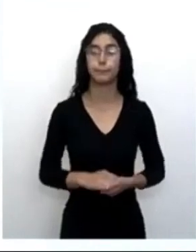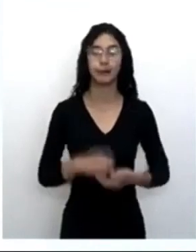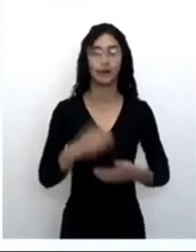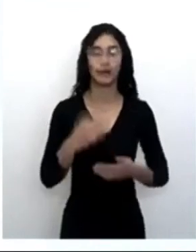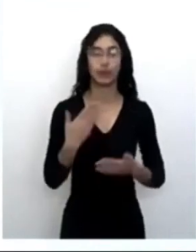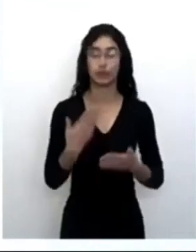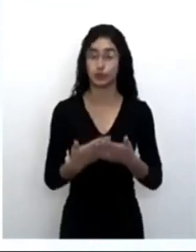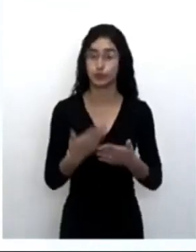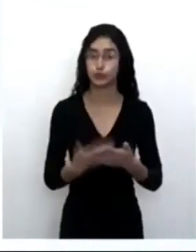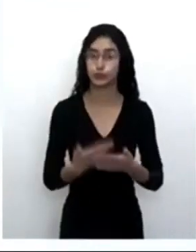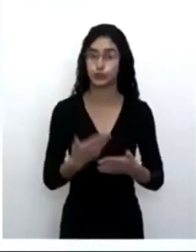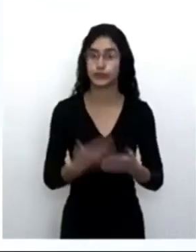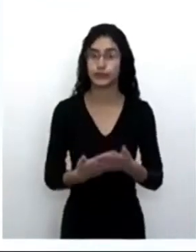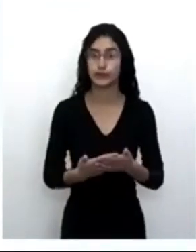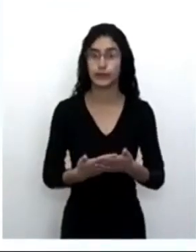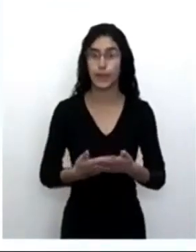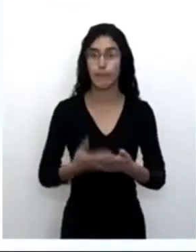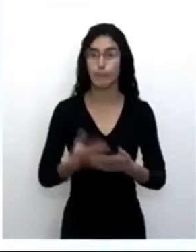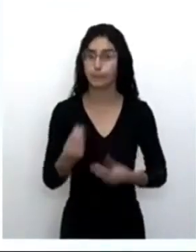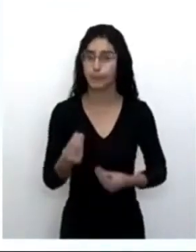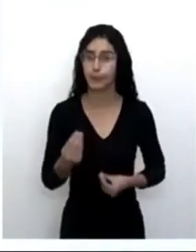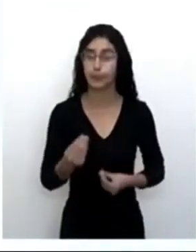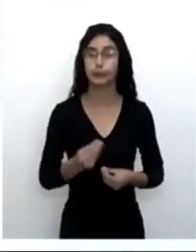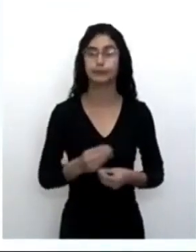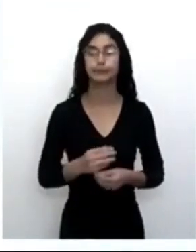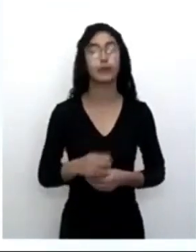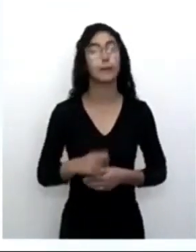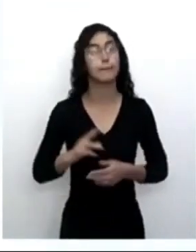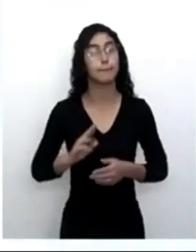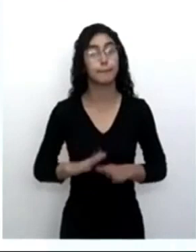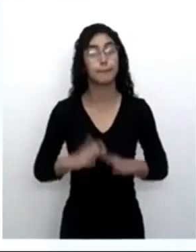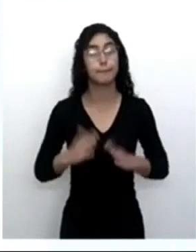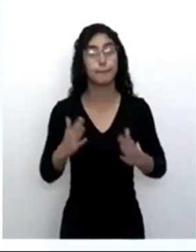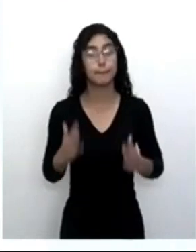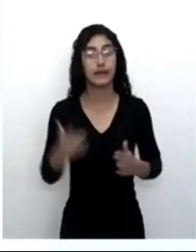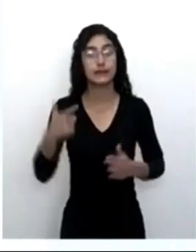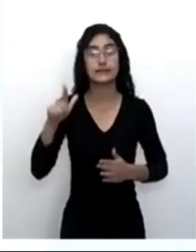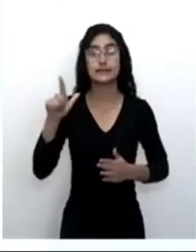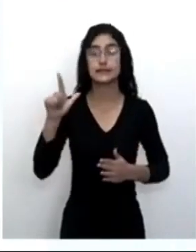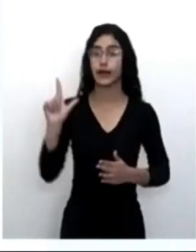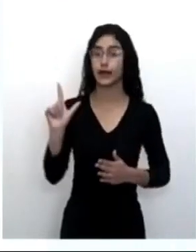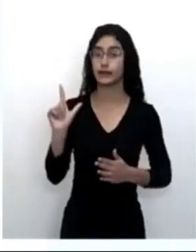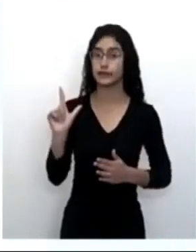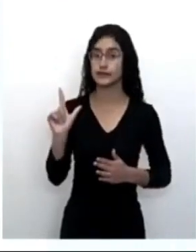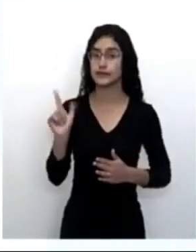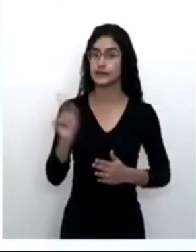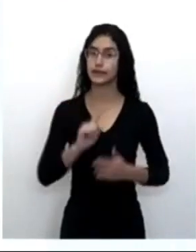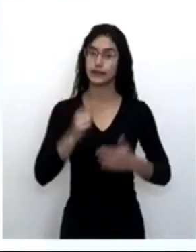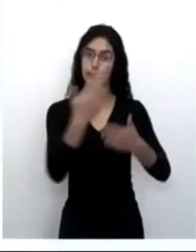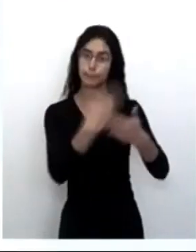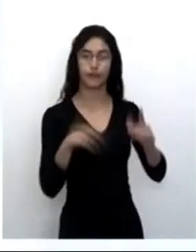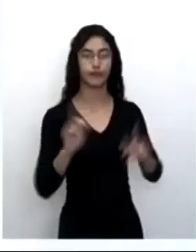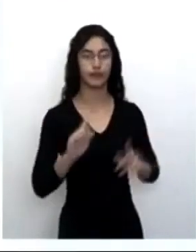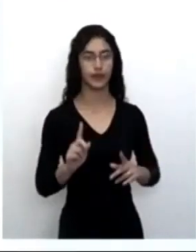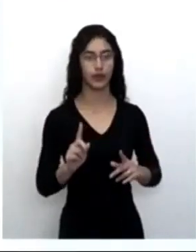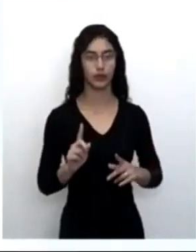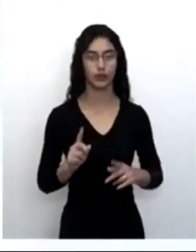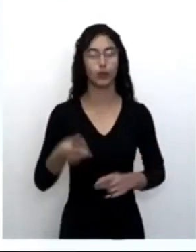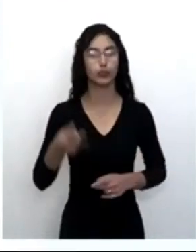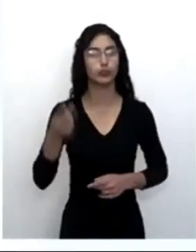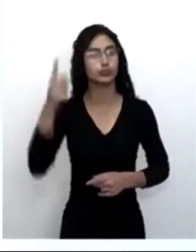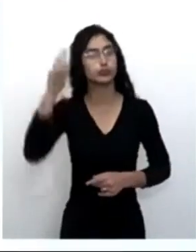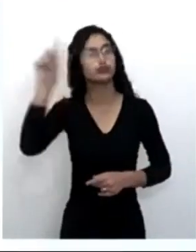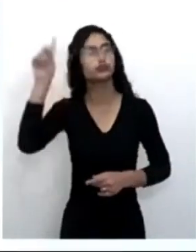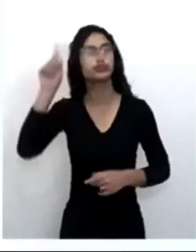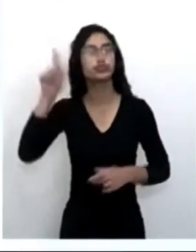deixe para estudar alguns dias antes da prova ou com alguns fazem algumas horas Não de jeito nenhum a Então você